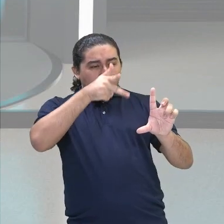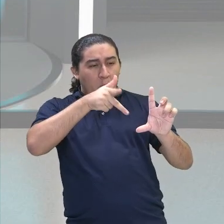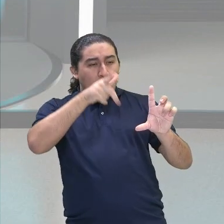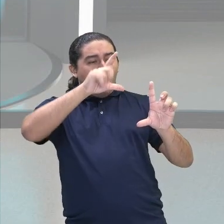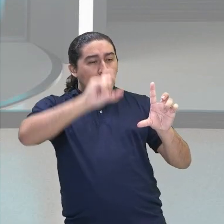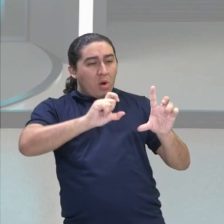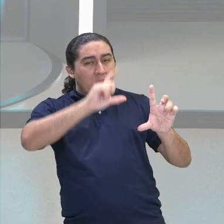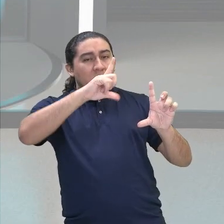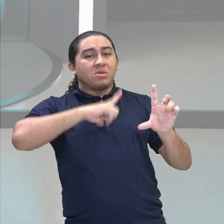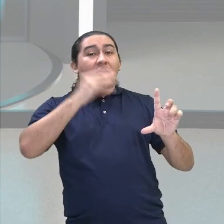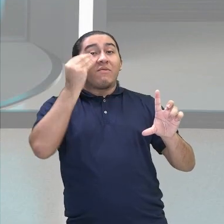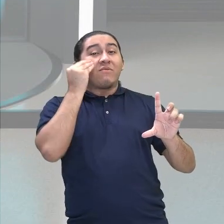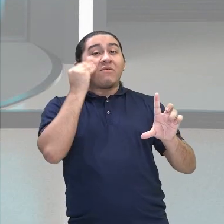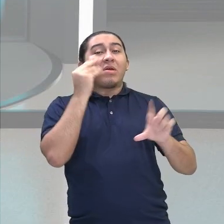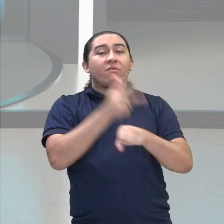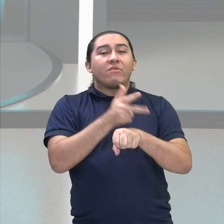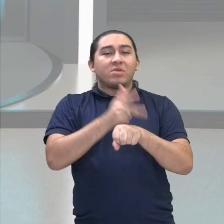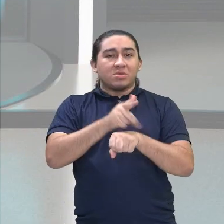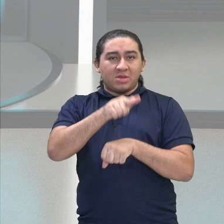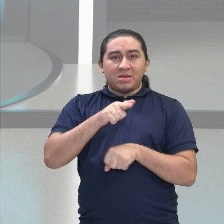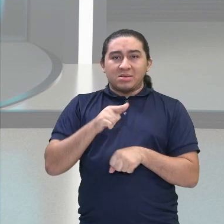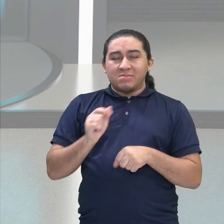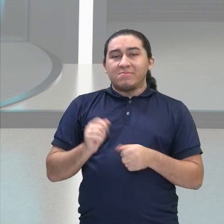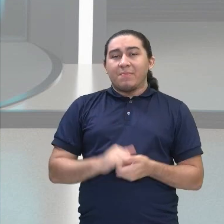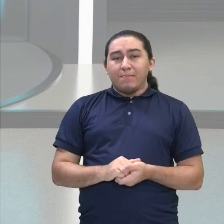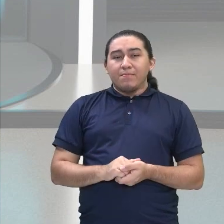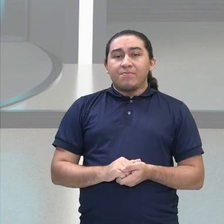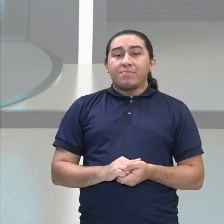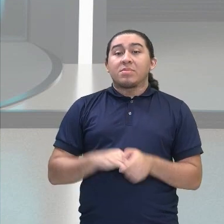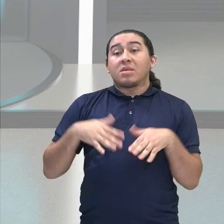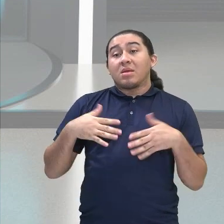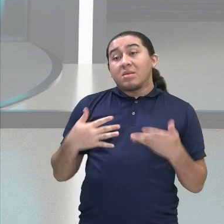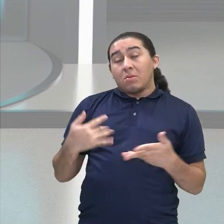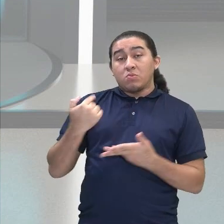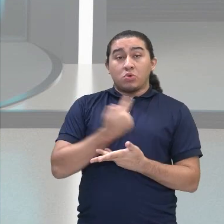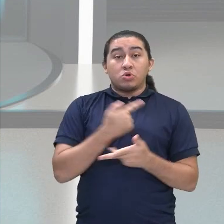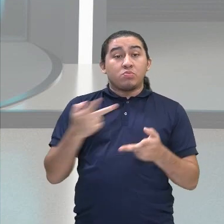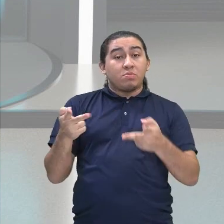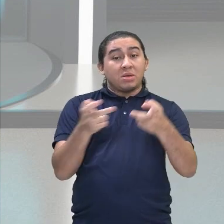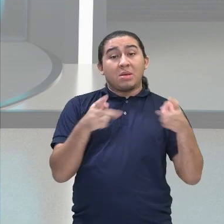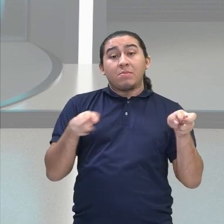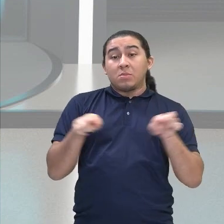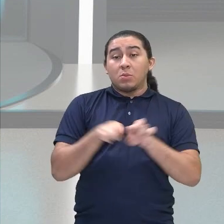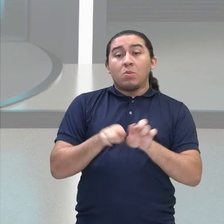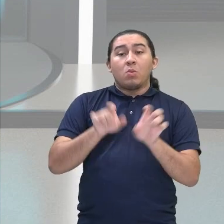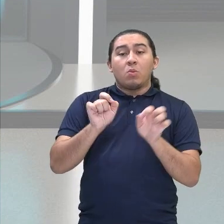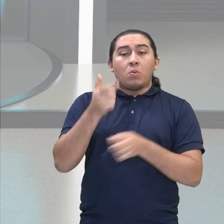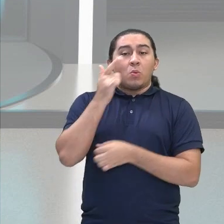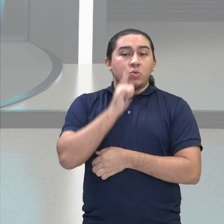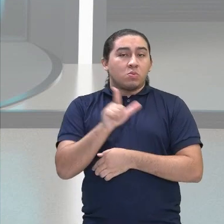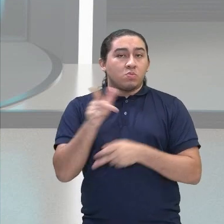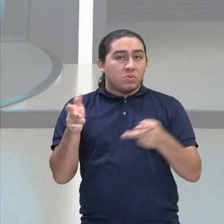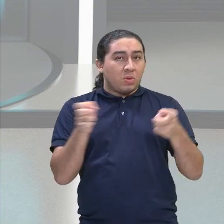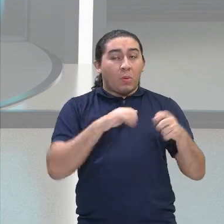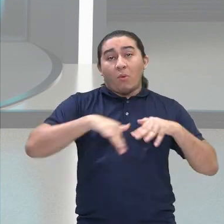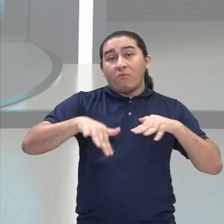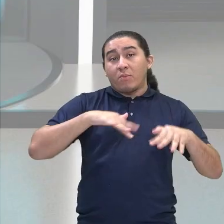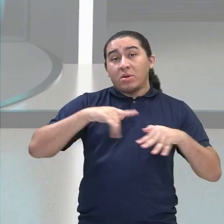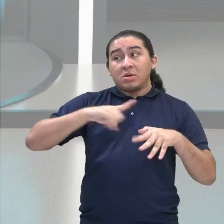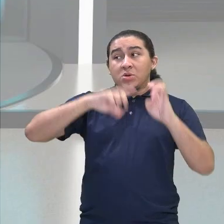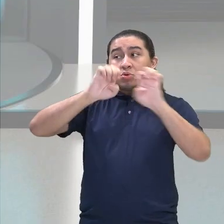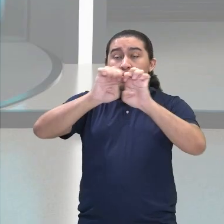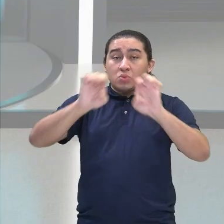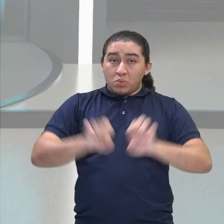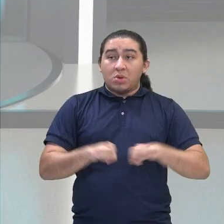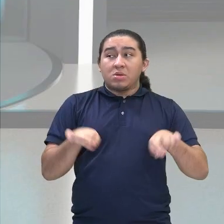um fragmento desse espetáculo. Então assim vamos perceber que conseguimos ver que o movimento ele vai ganhando forma e ele